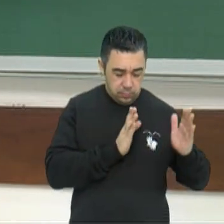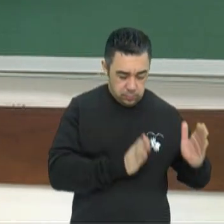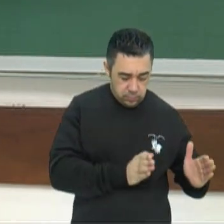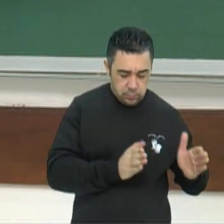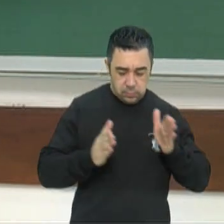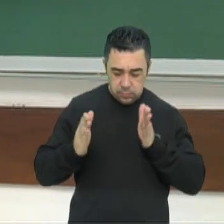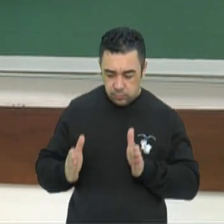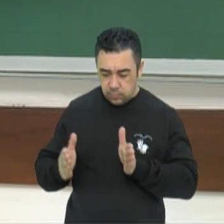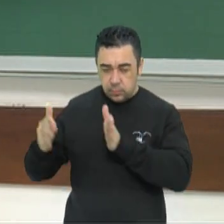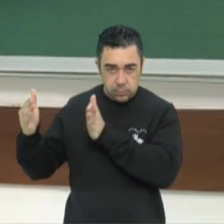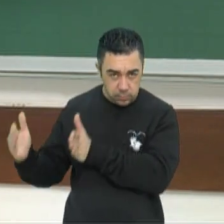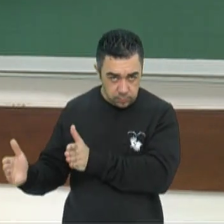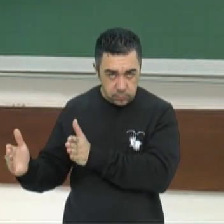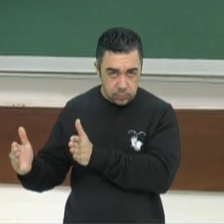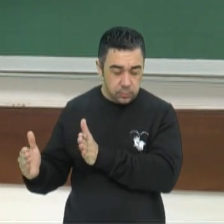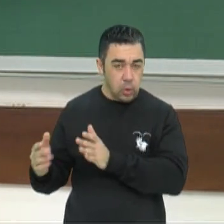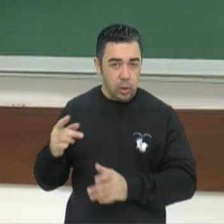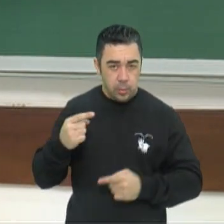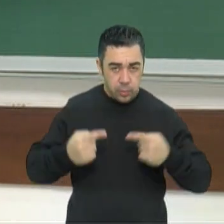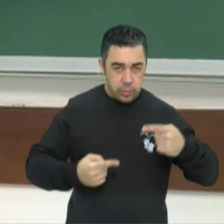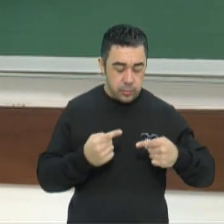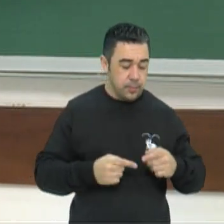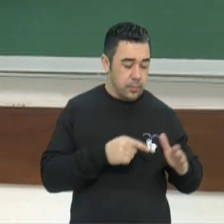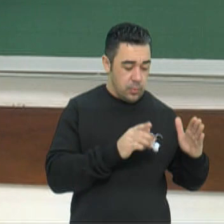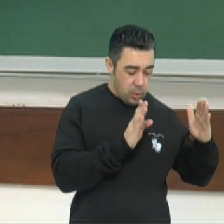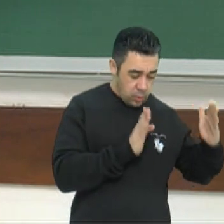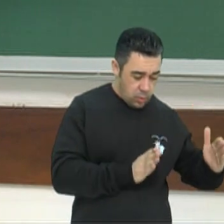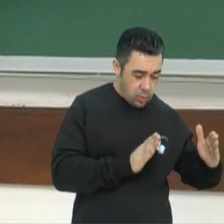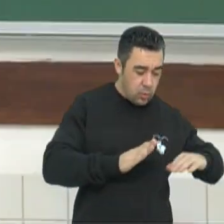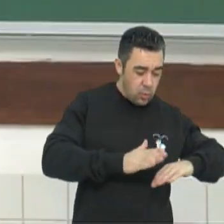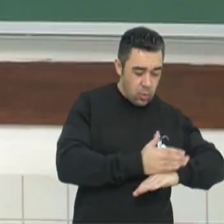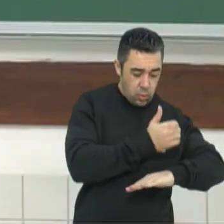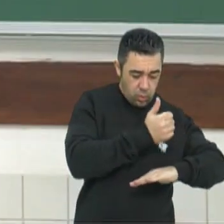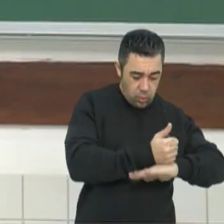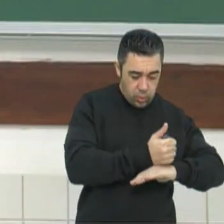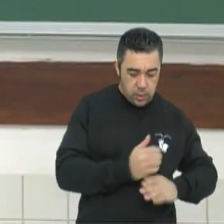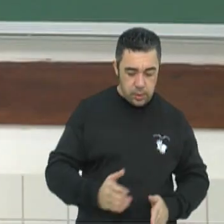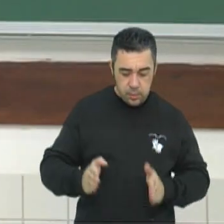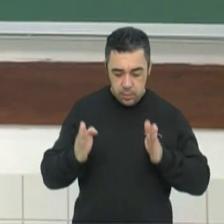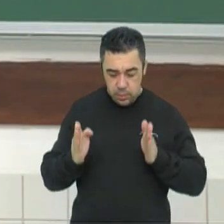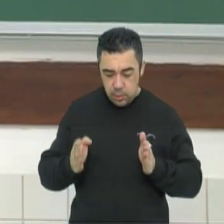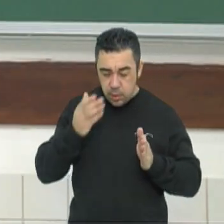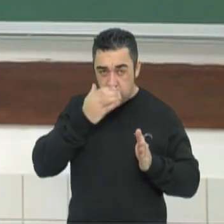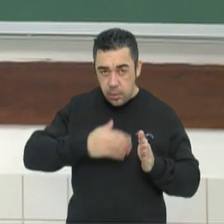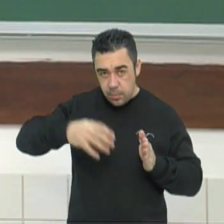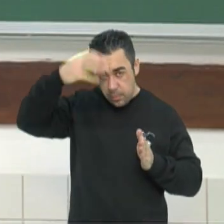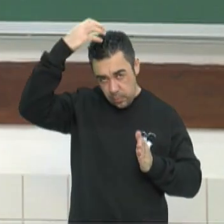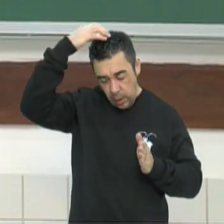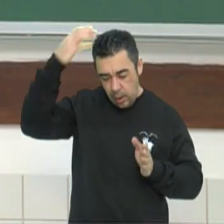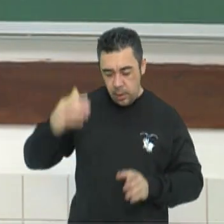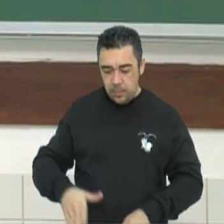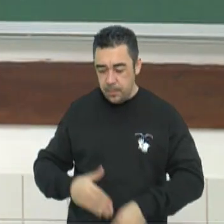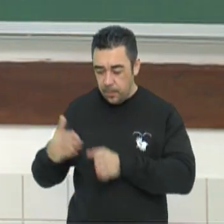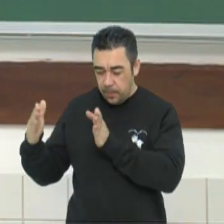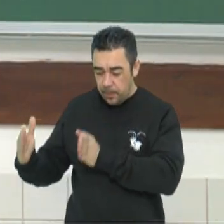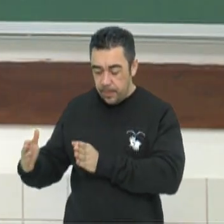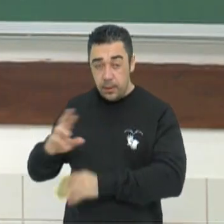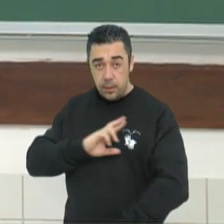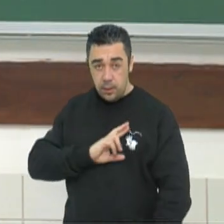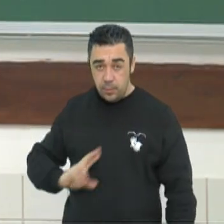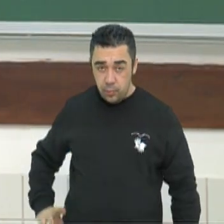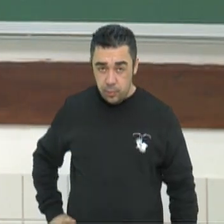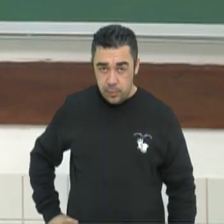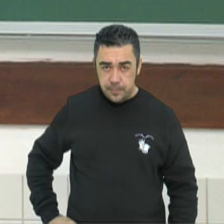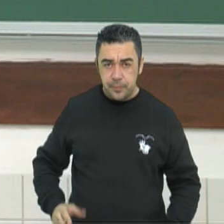políticos, a colônia, o Império e a República. Na aula de hoje, nós vamos fazer o que estamos fazendo nas últimas